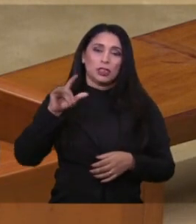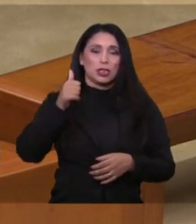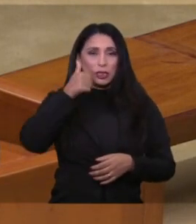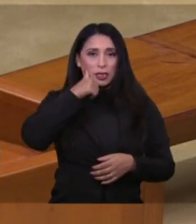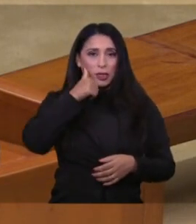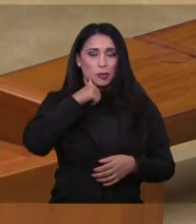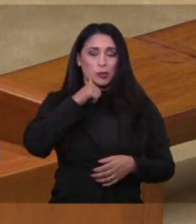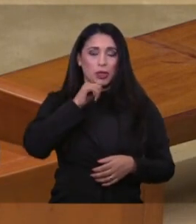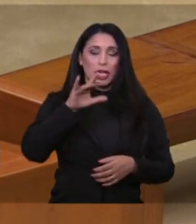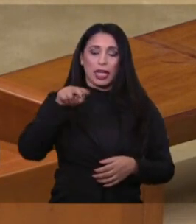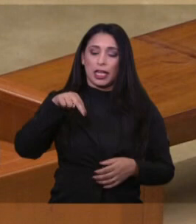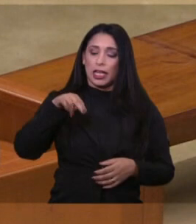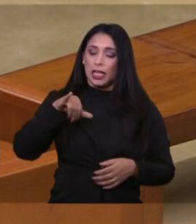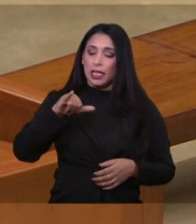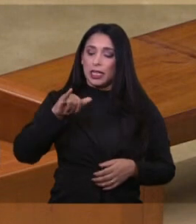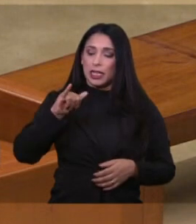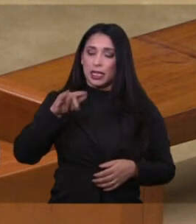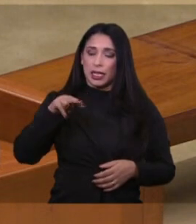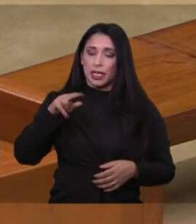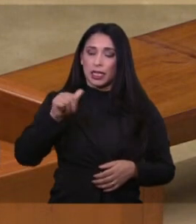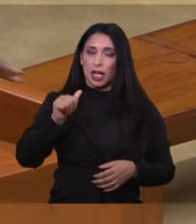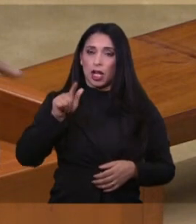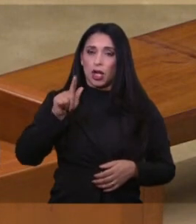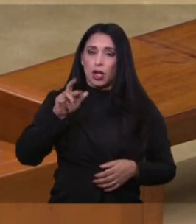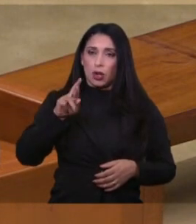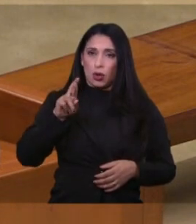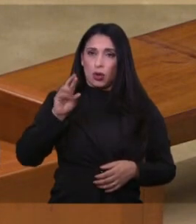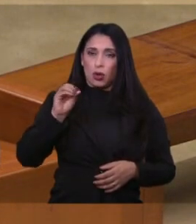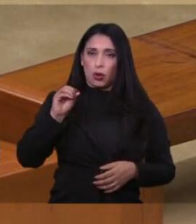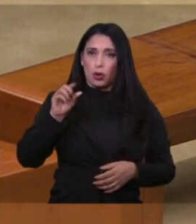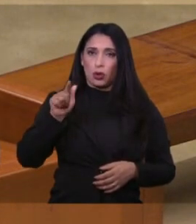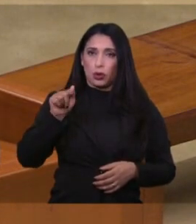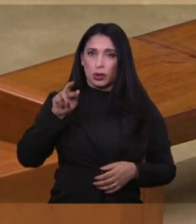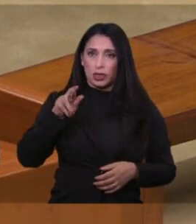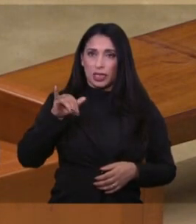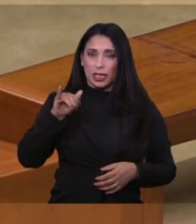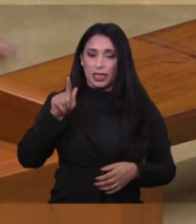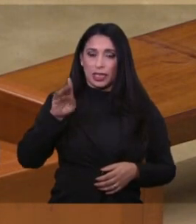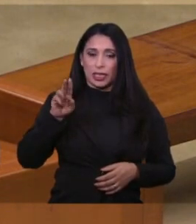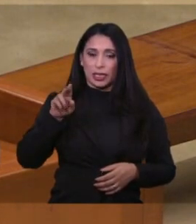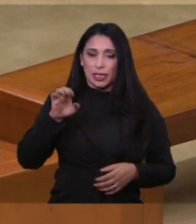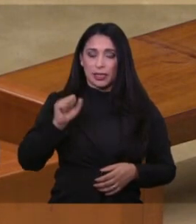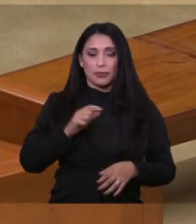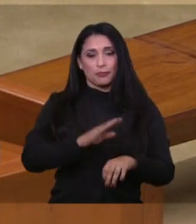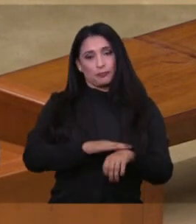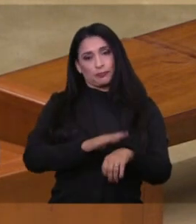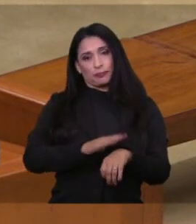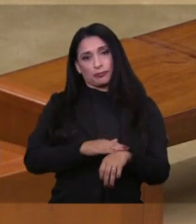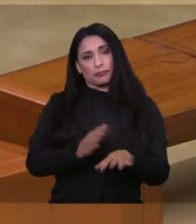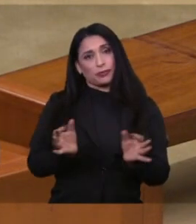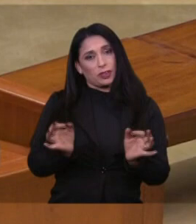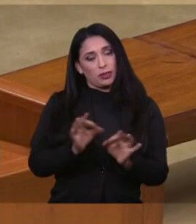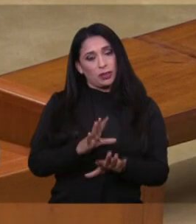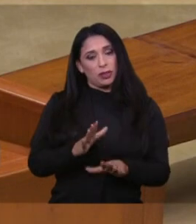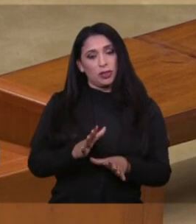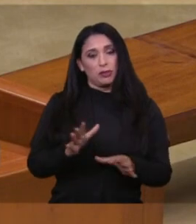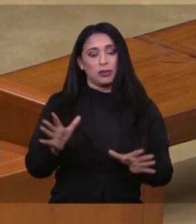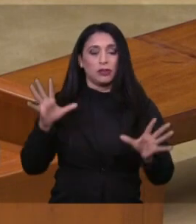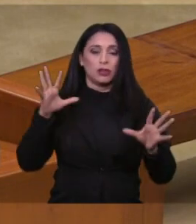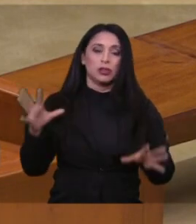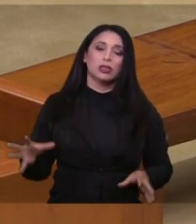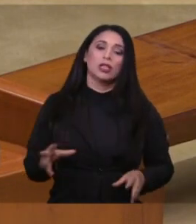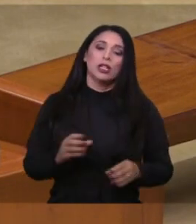pela nossa comunidade científica até pouco tempo. Bom, meu tempo está se encerrando e eu vou passar direto para a conclusão